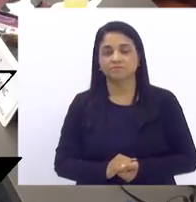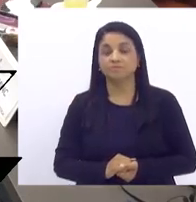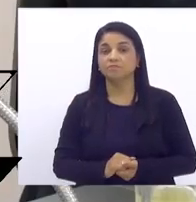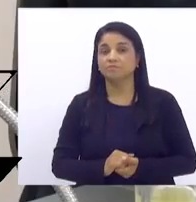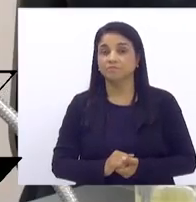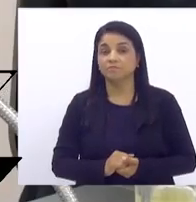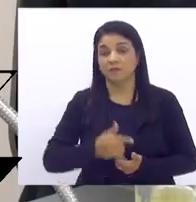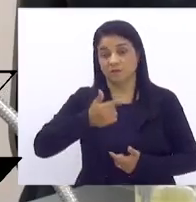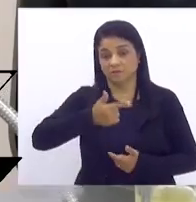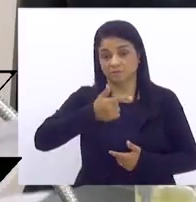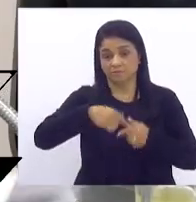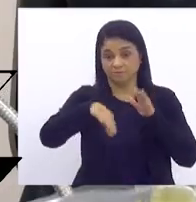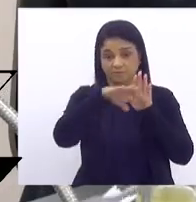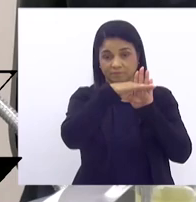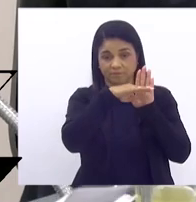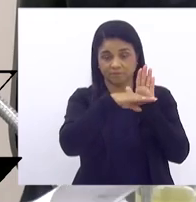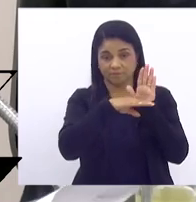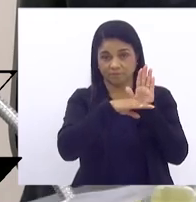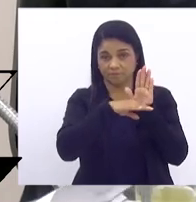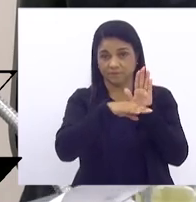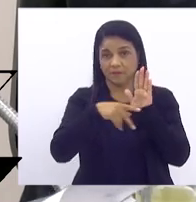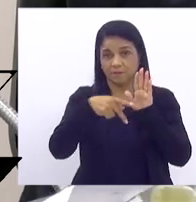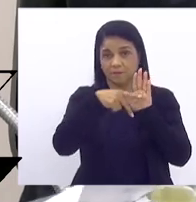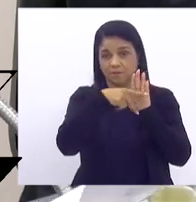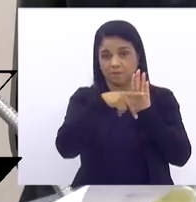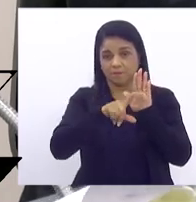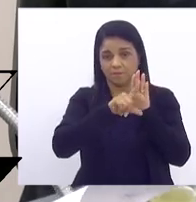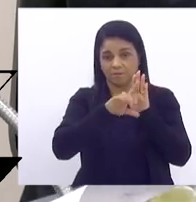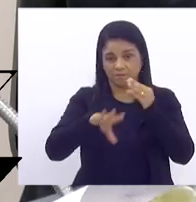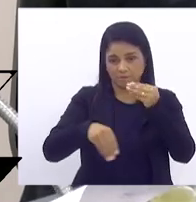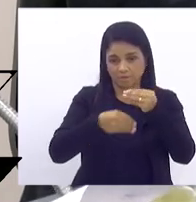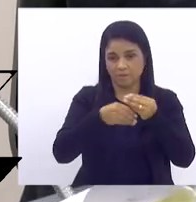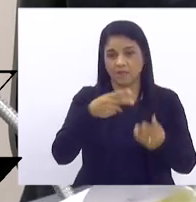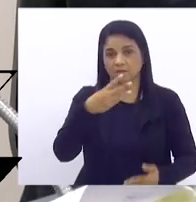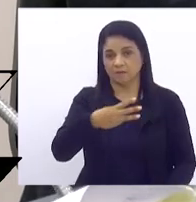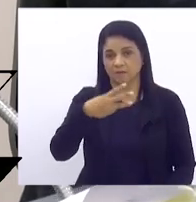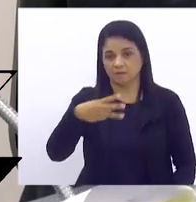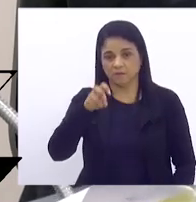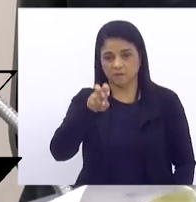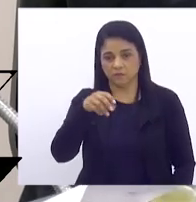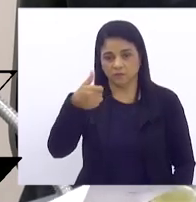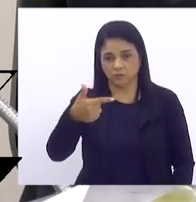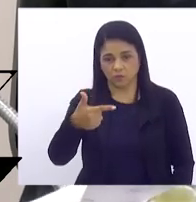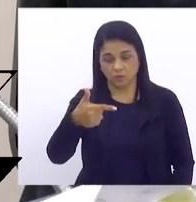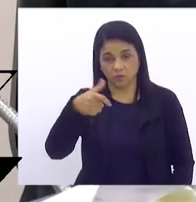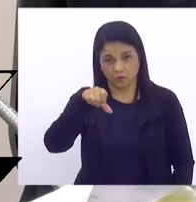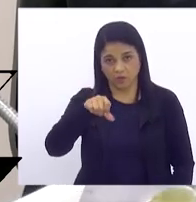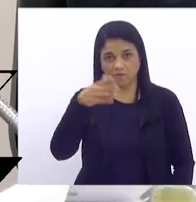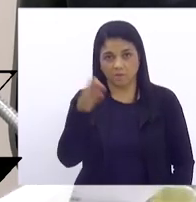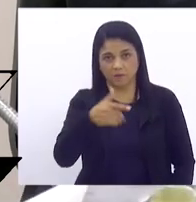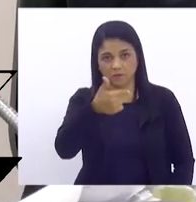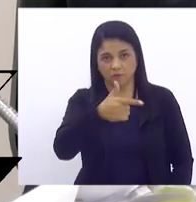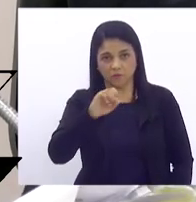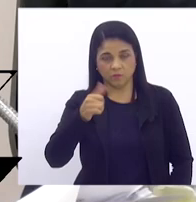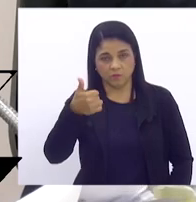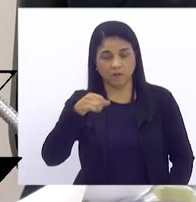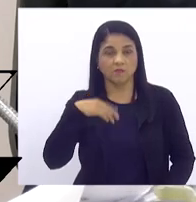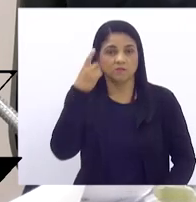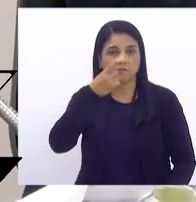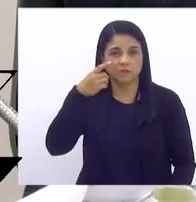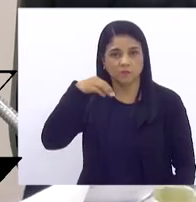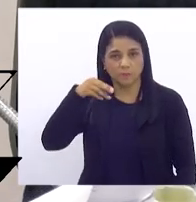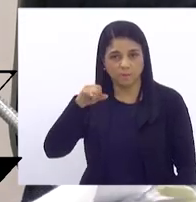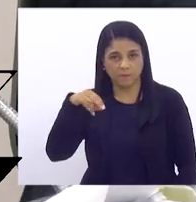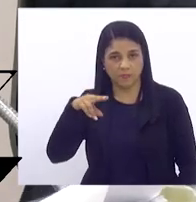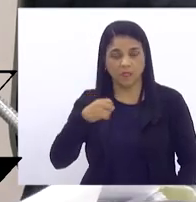então ao item 2 da pauta. Trata-se da emenda de plenário ao PL 3359 de 2010, de autoria do deputado Carlos Mink, que dispõe sobre o recorte de